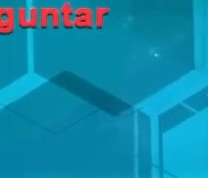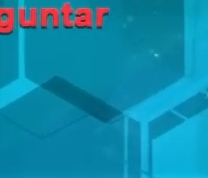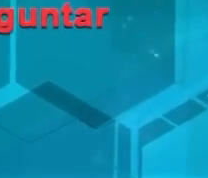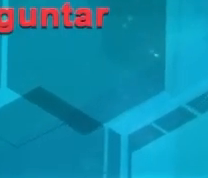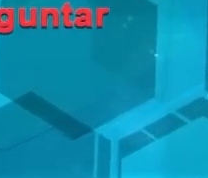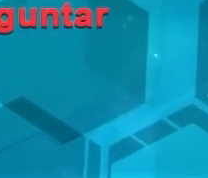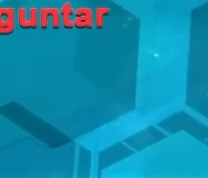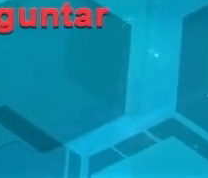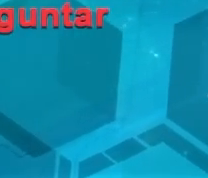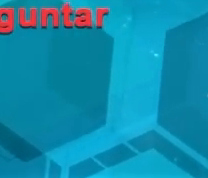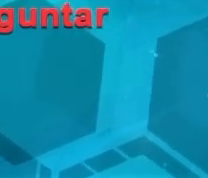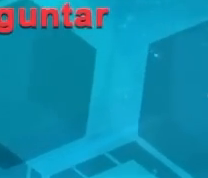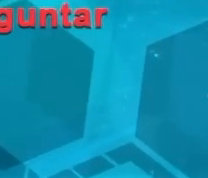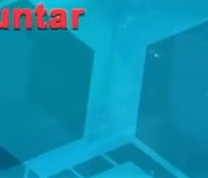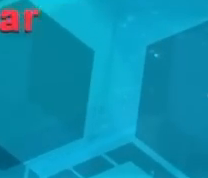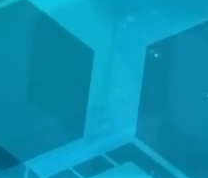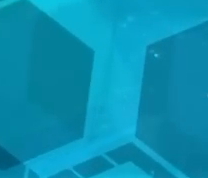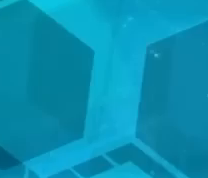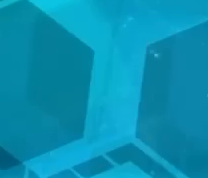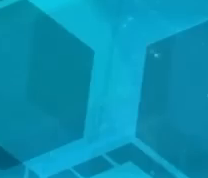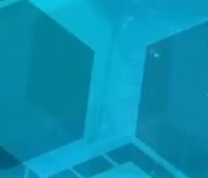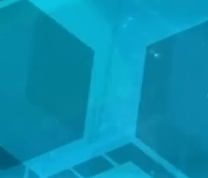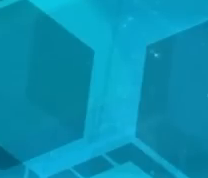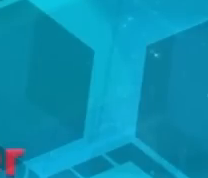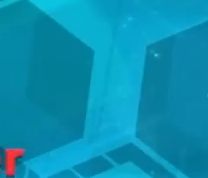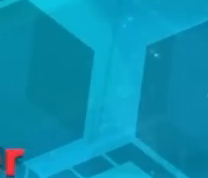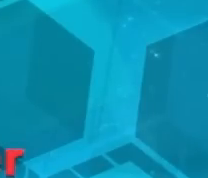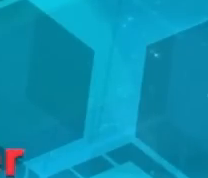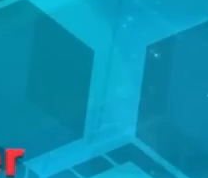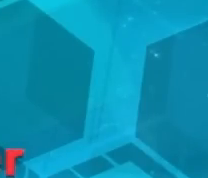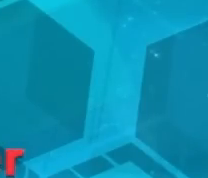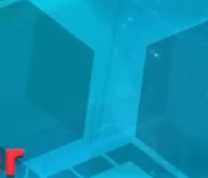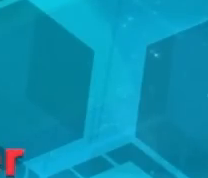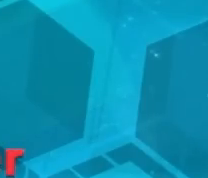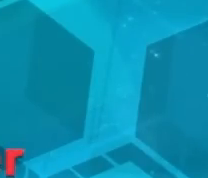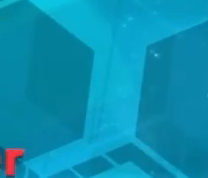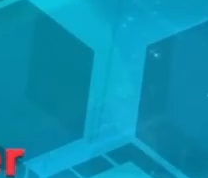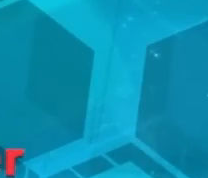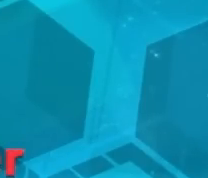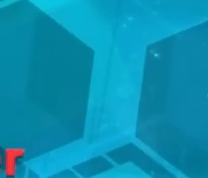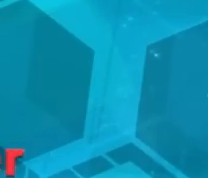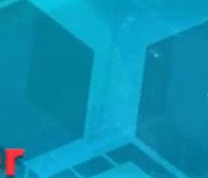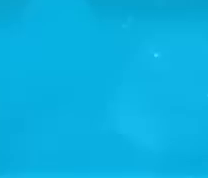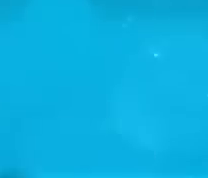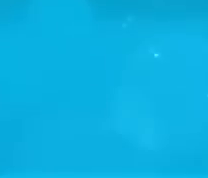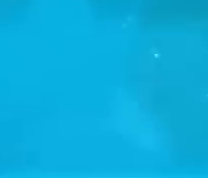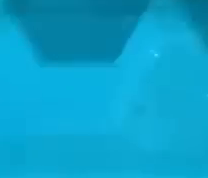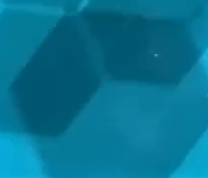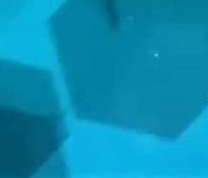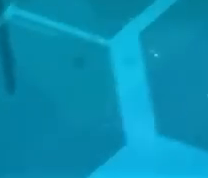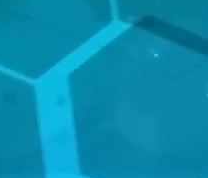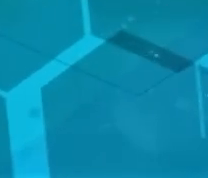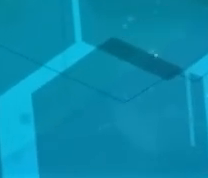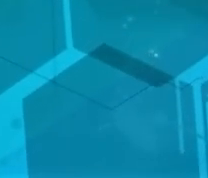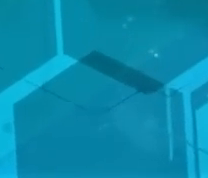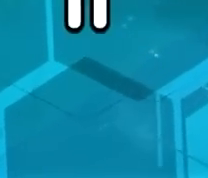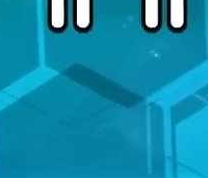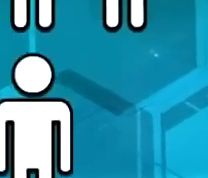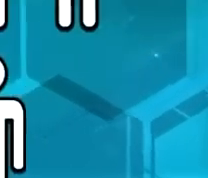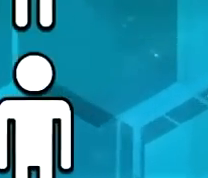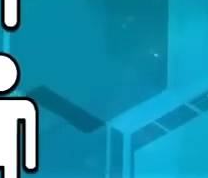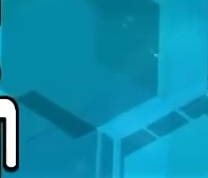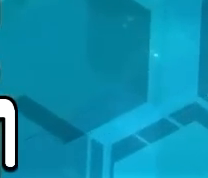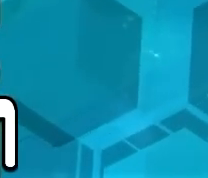primeiro candidato a perguntar. Assim, pela regra, ele será o último a responder para que o ciclo se feche. Os candidatos poderão